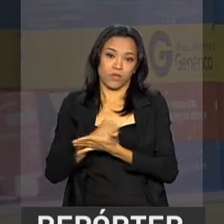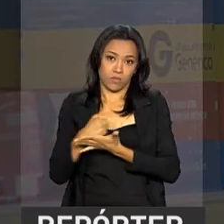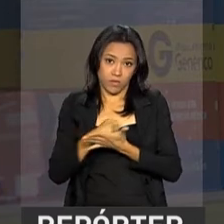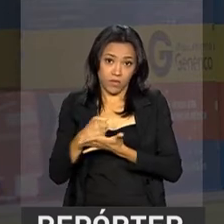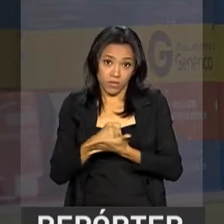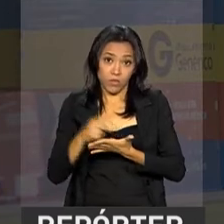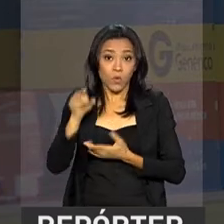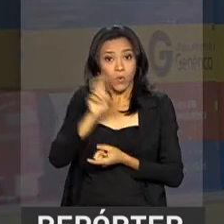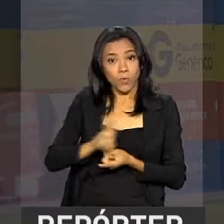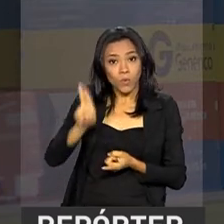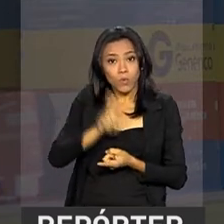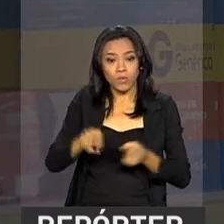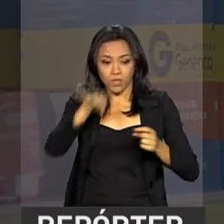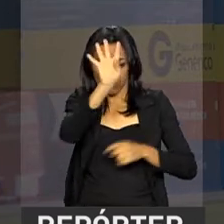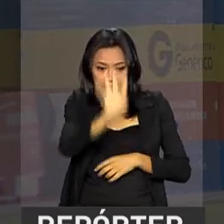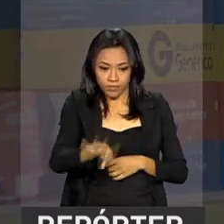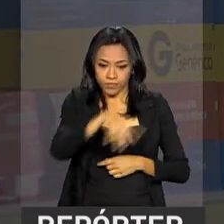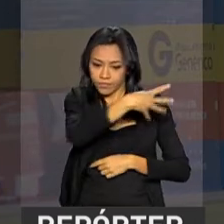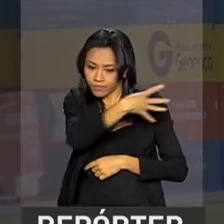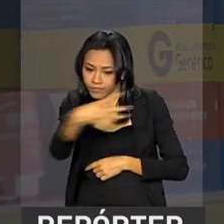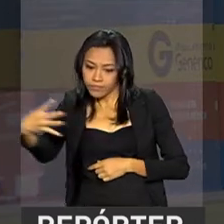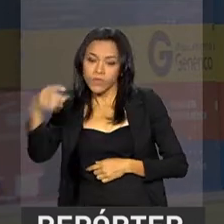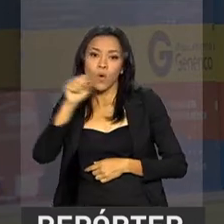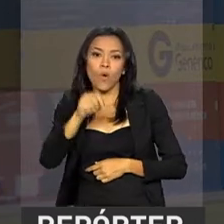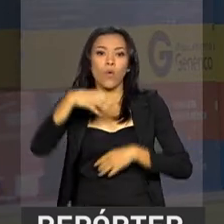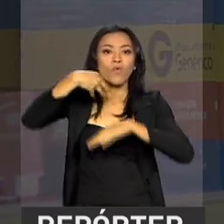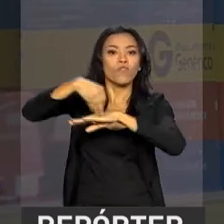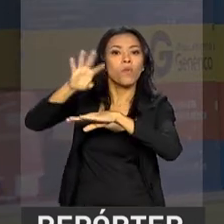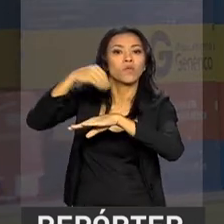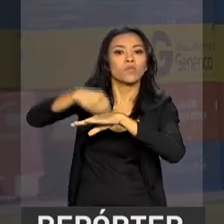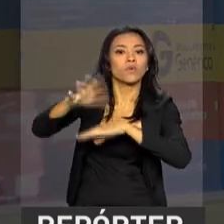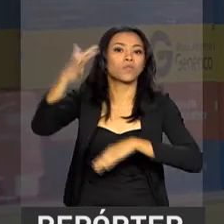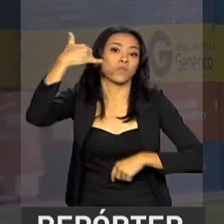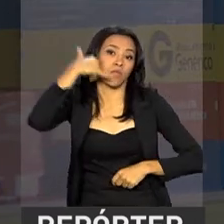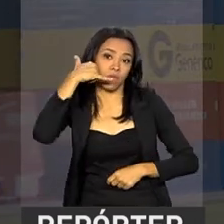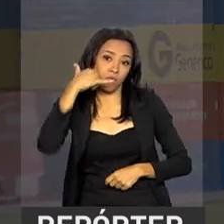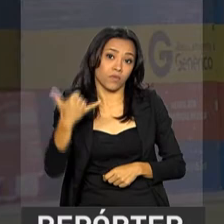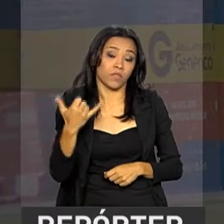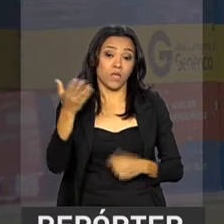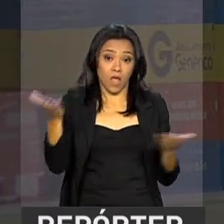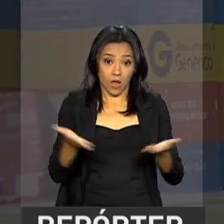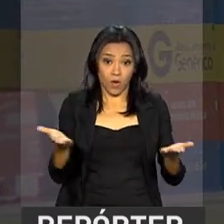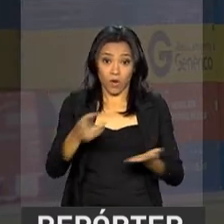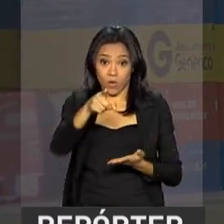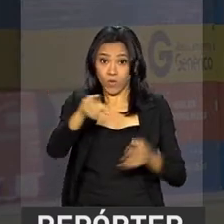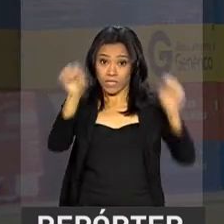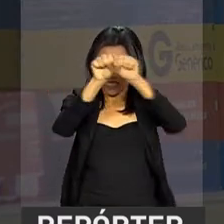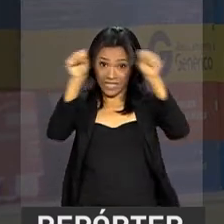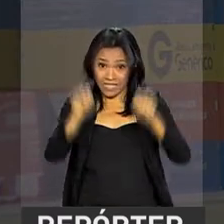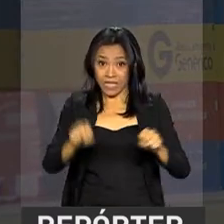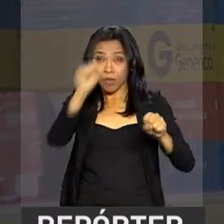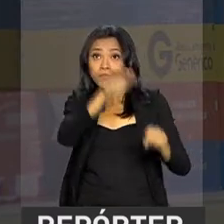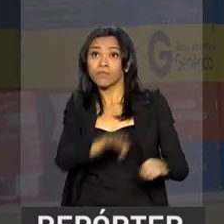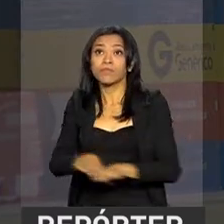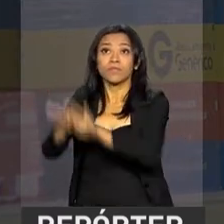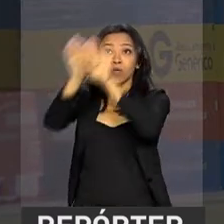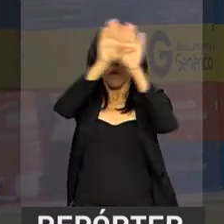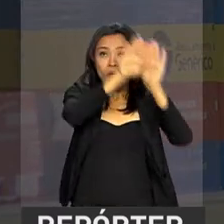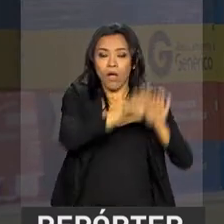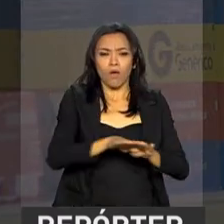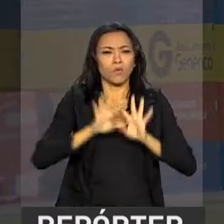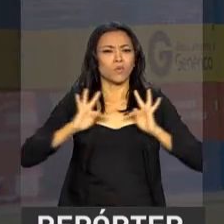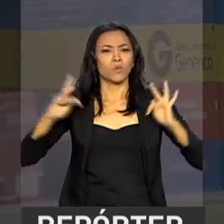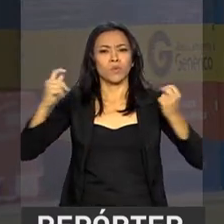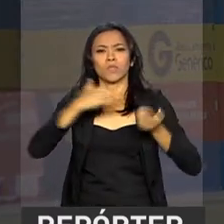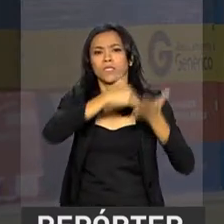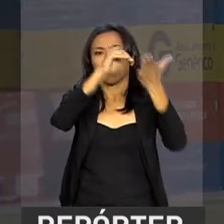utilizam planilhas ou repassam informações por telefone com a base nacional todas as secretarias de saúde do país